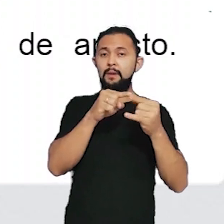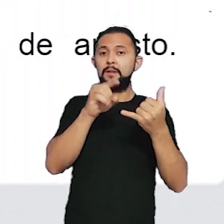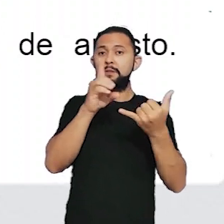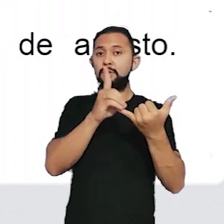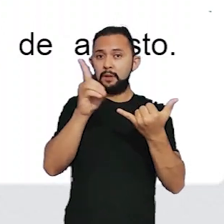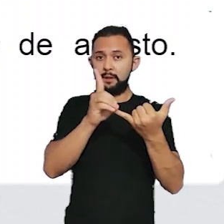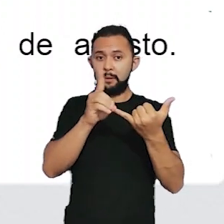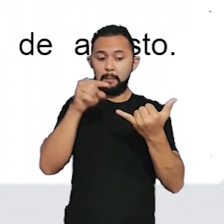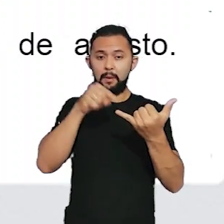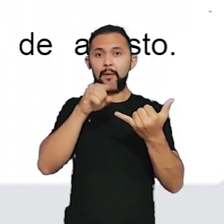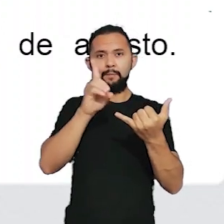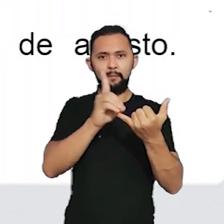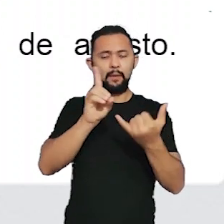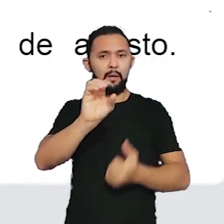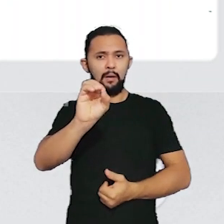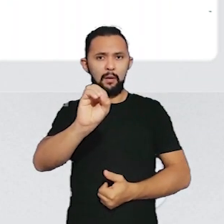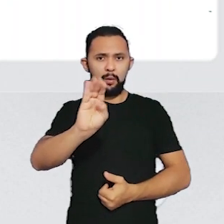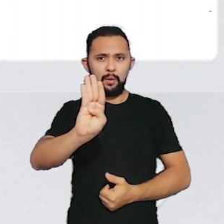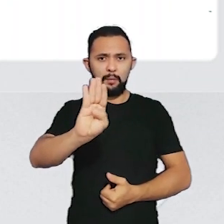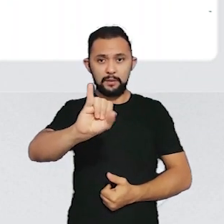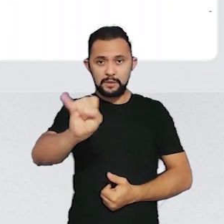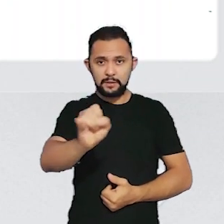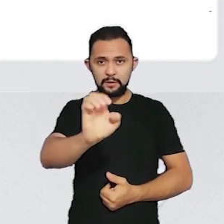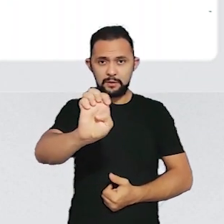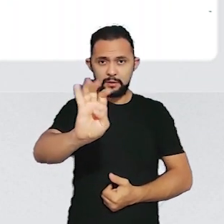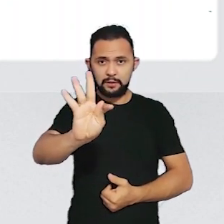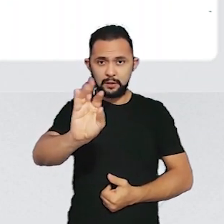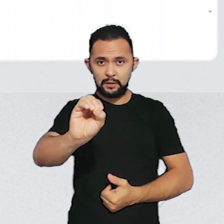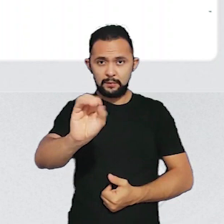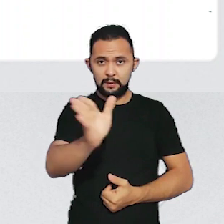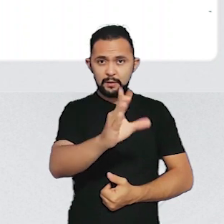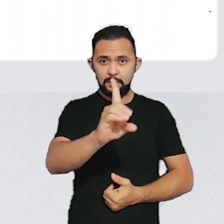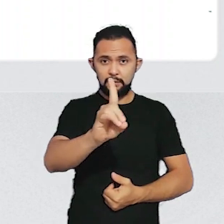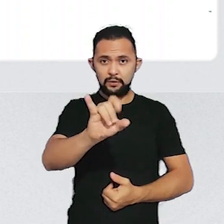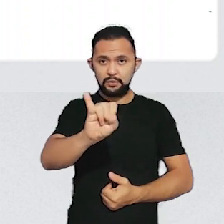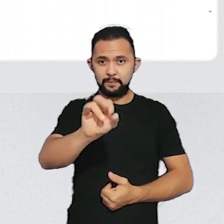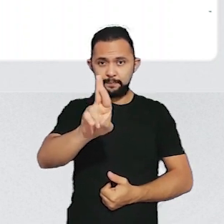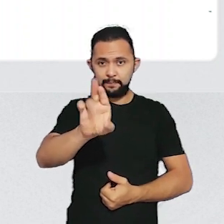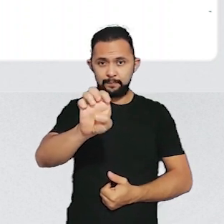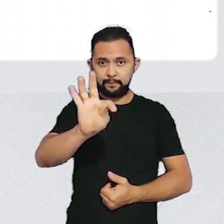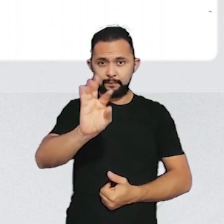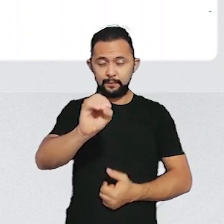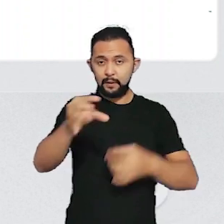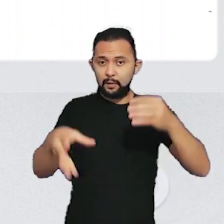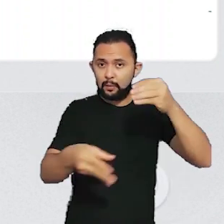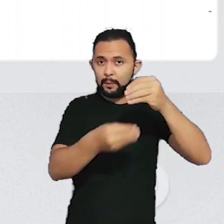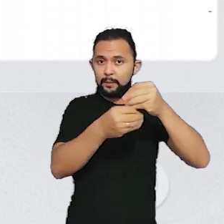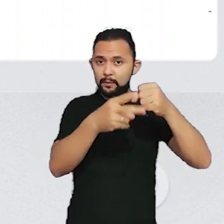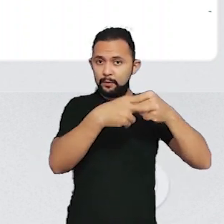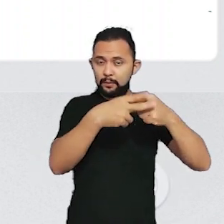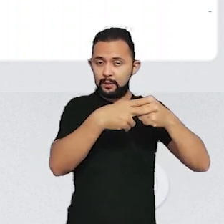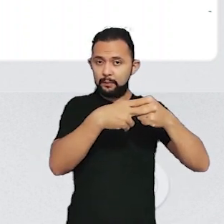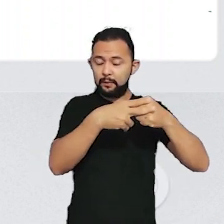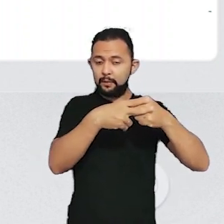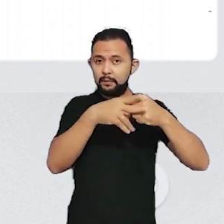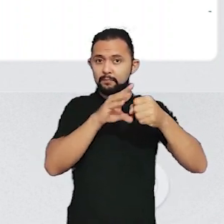exercer a função de um objeto direto. E aí você lembra muito bem que o objeto direto é o complemento de um verbo transitivo direto.